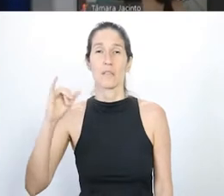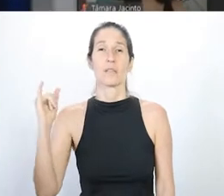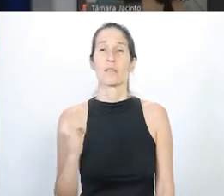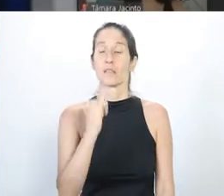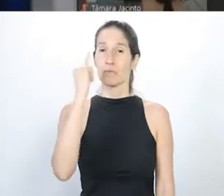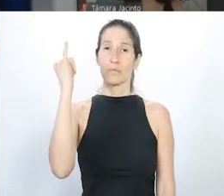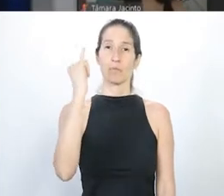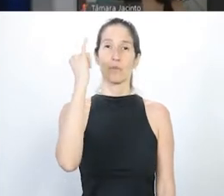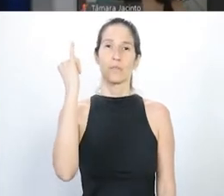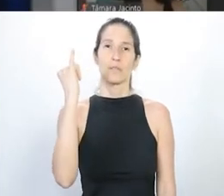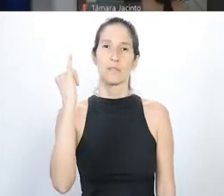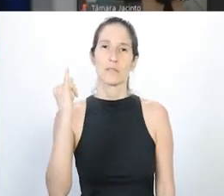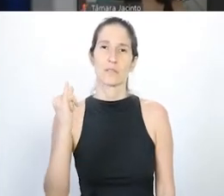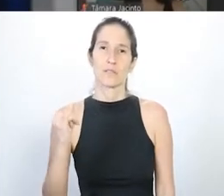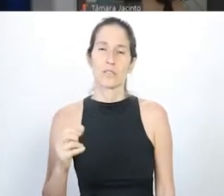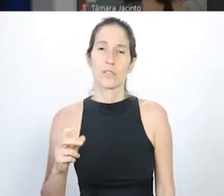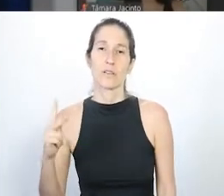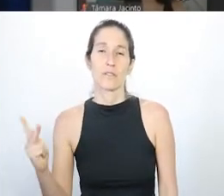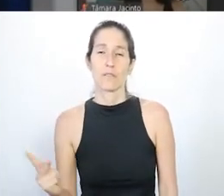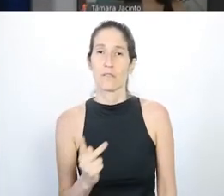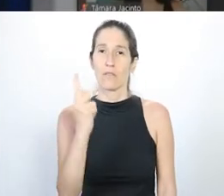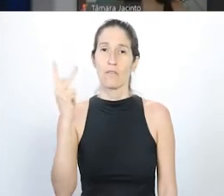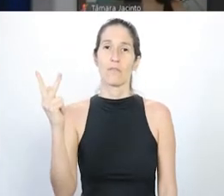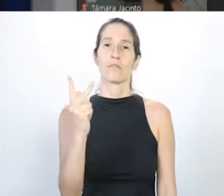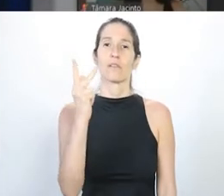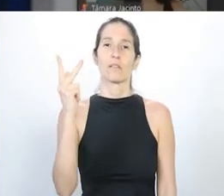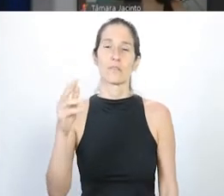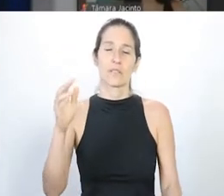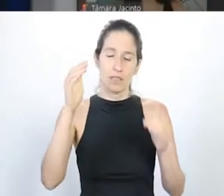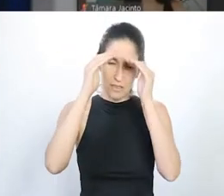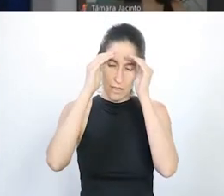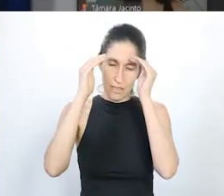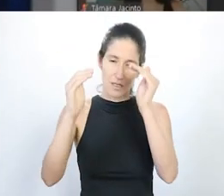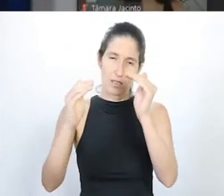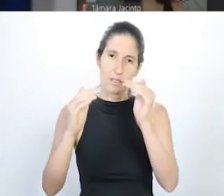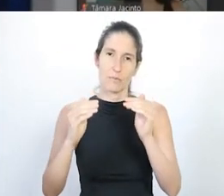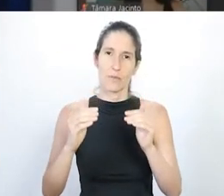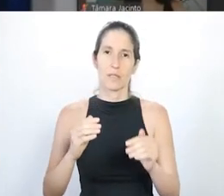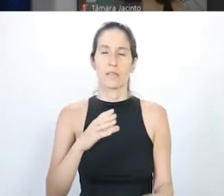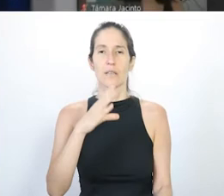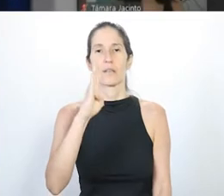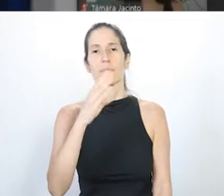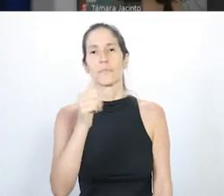prestígio, de valor e de respeito e dignidade ao brinquedo. E